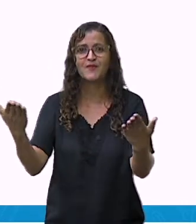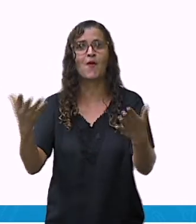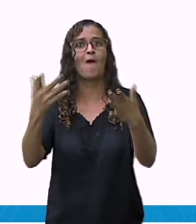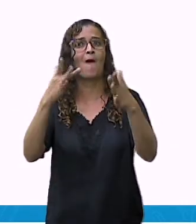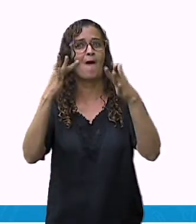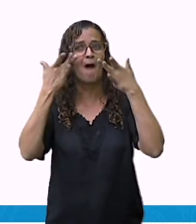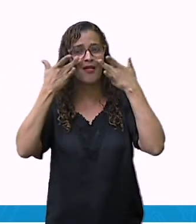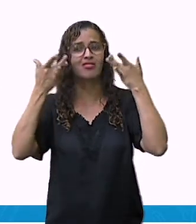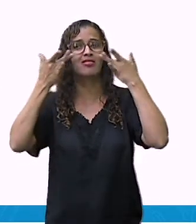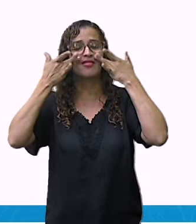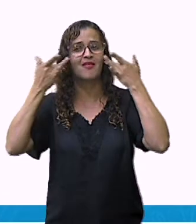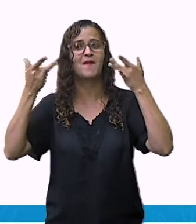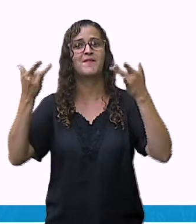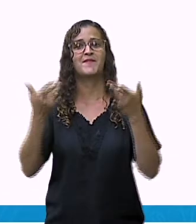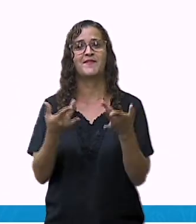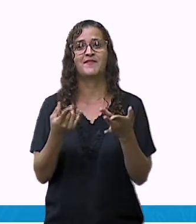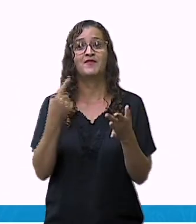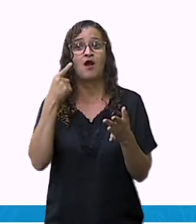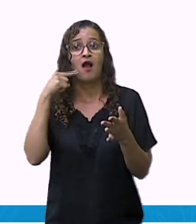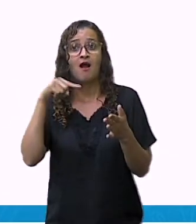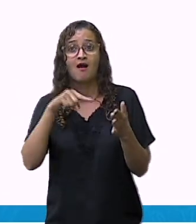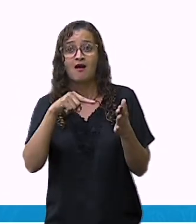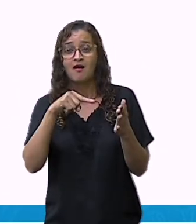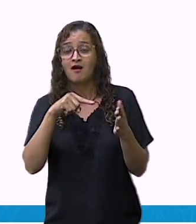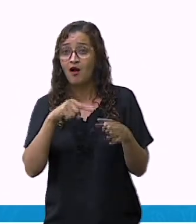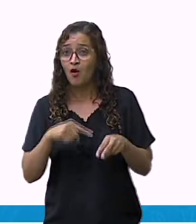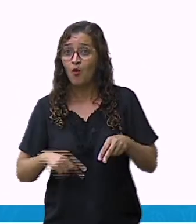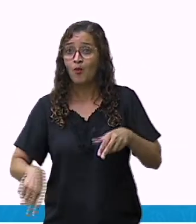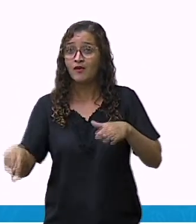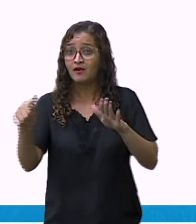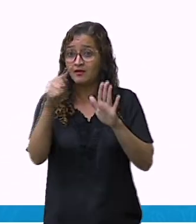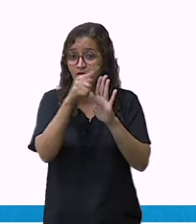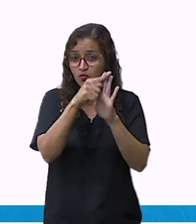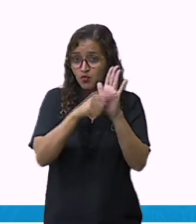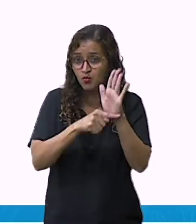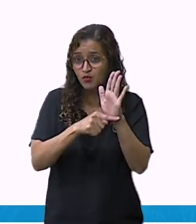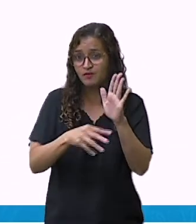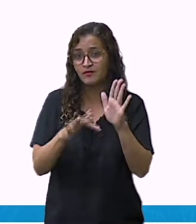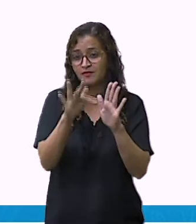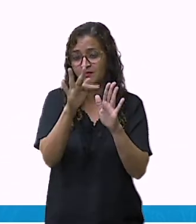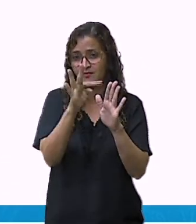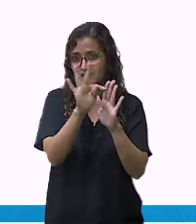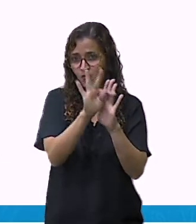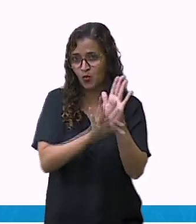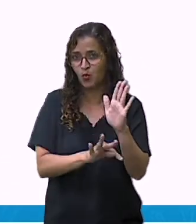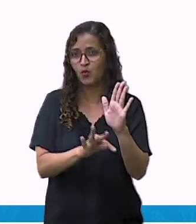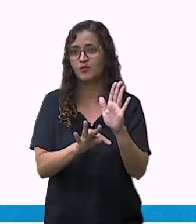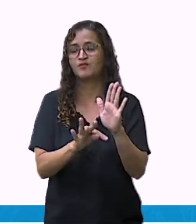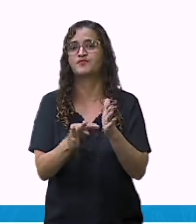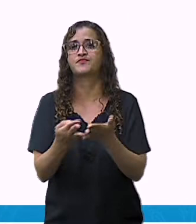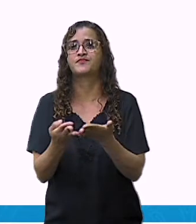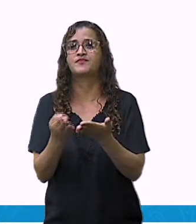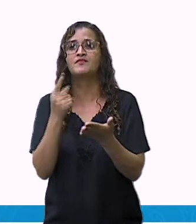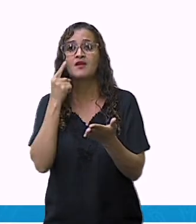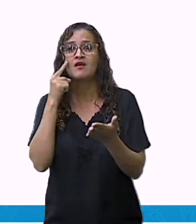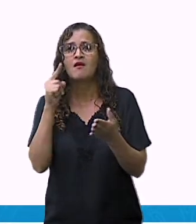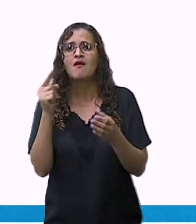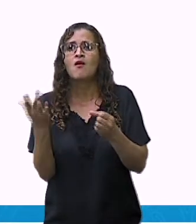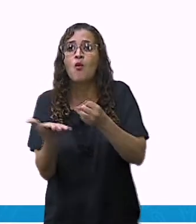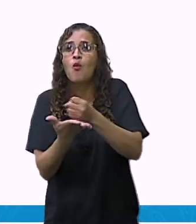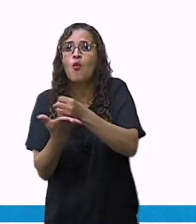o teatro. O teatro, ele é um gênero textual e a base do teatro é